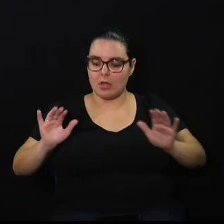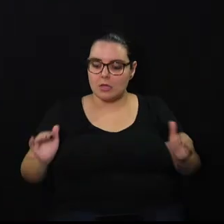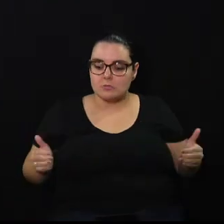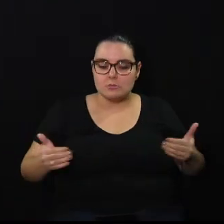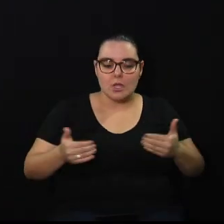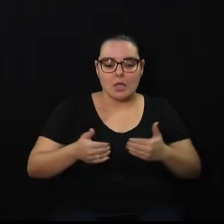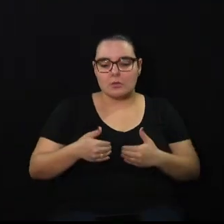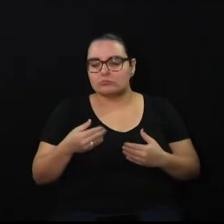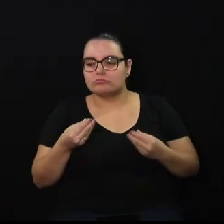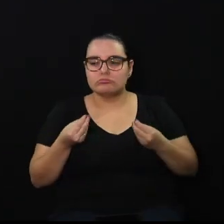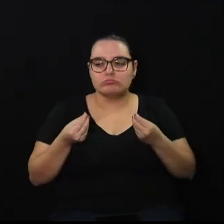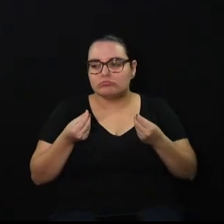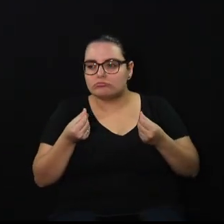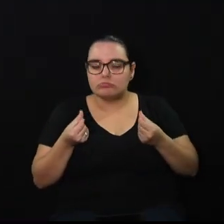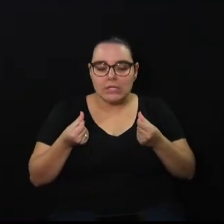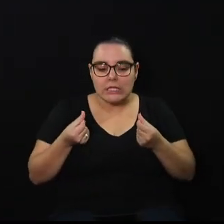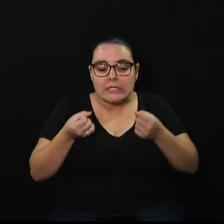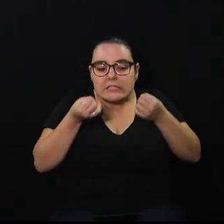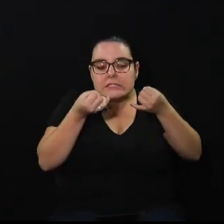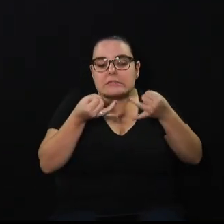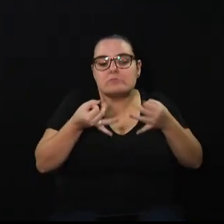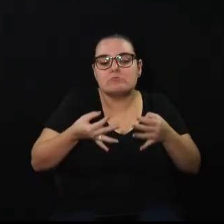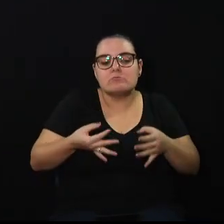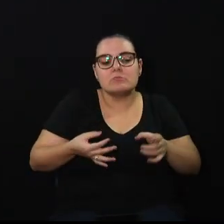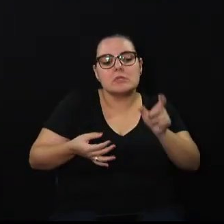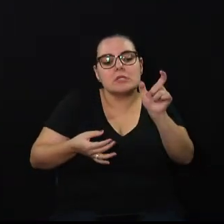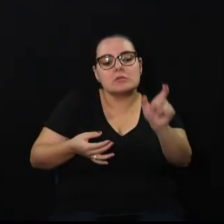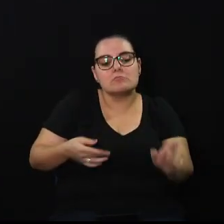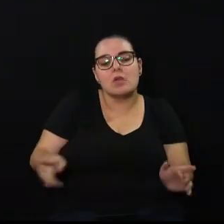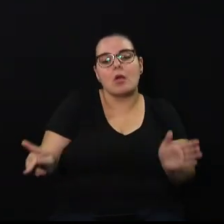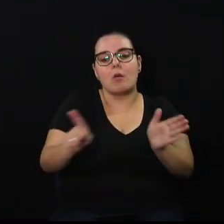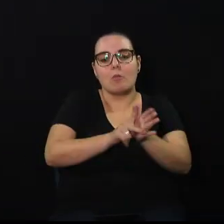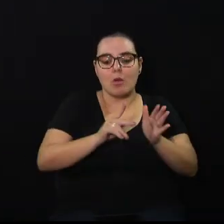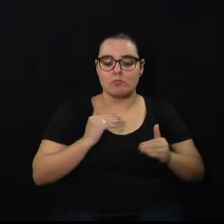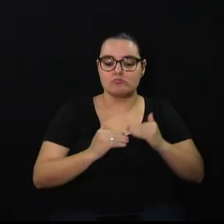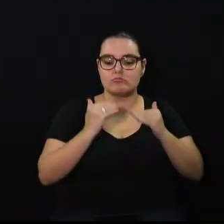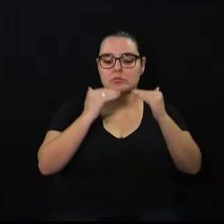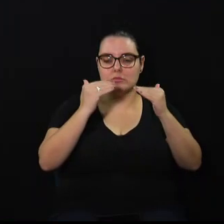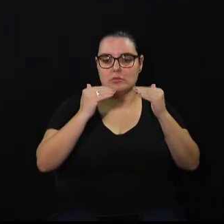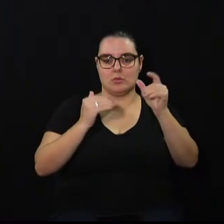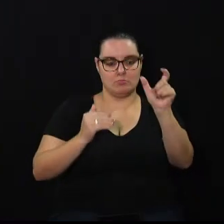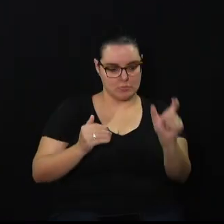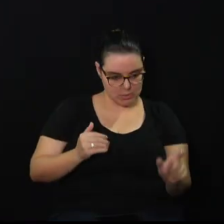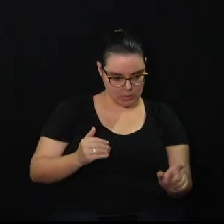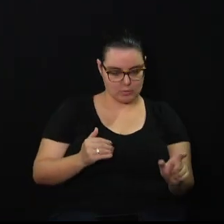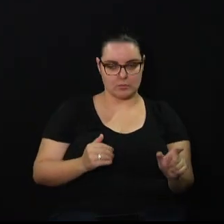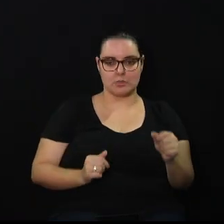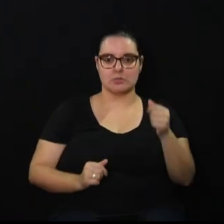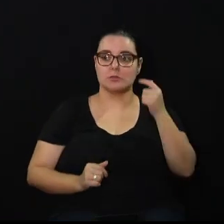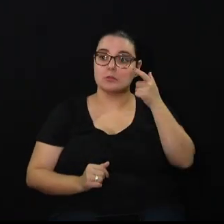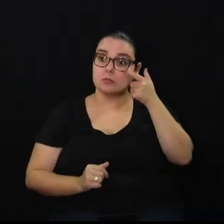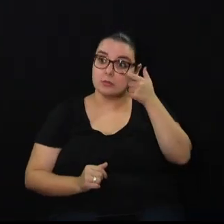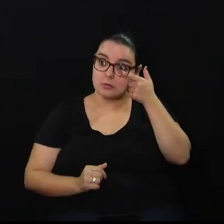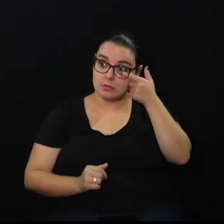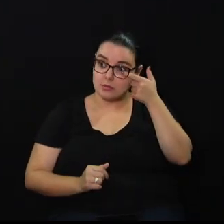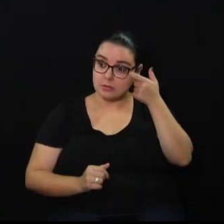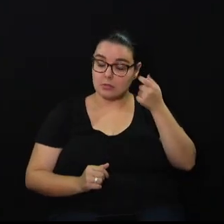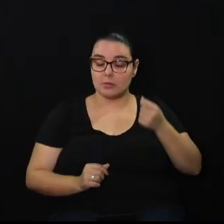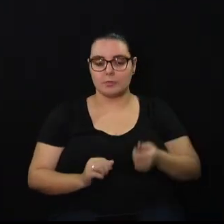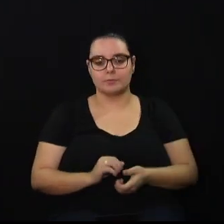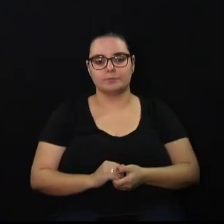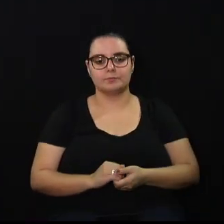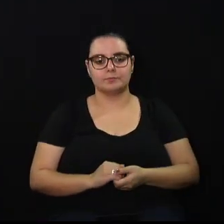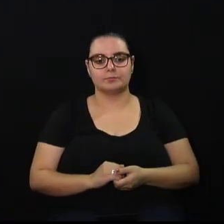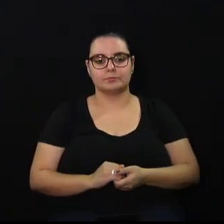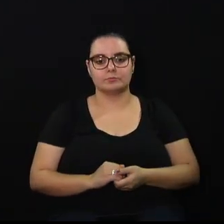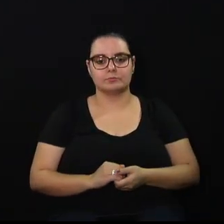que define esse sujeito como algo pertencente ao desenvolvimento desse sujeito tá é isso